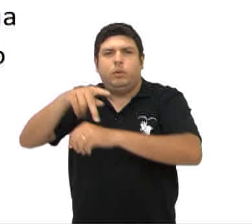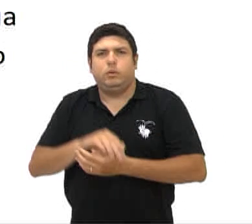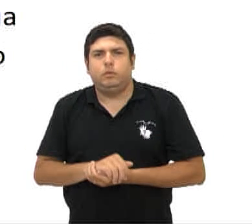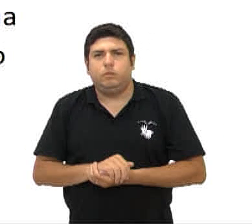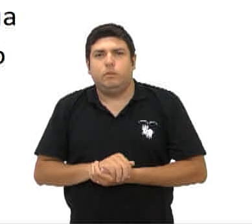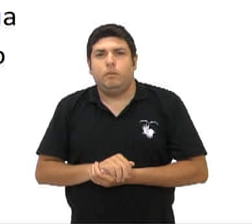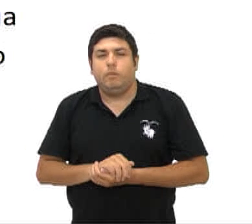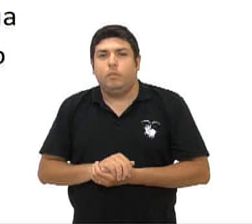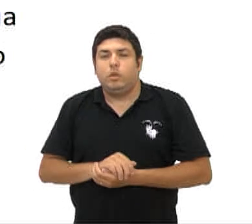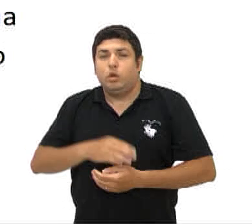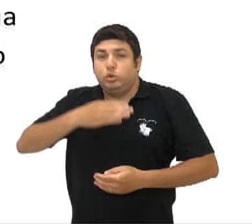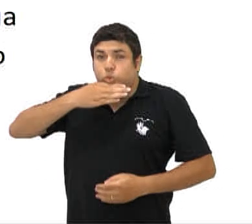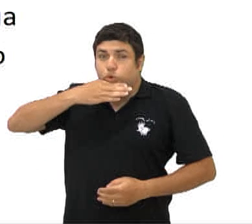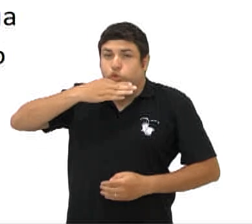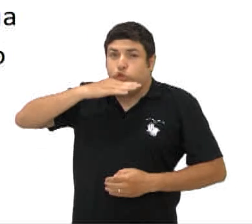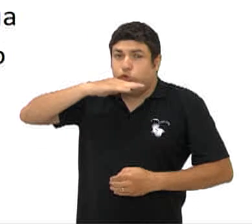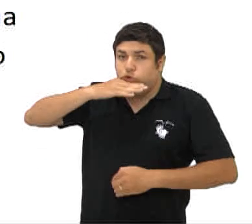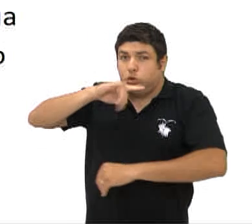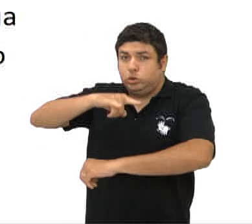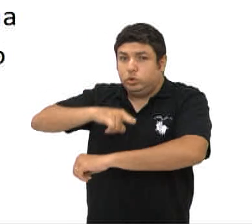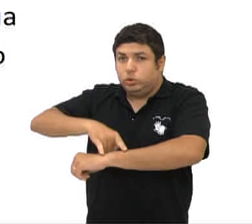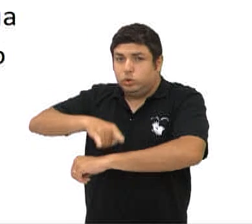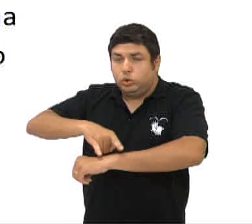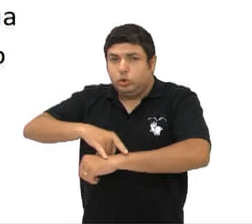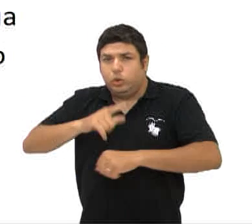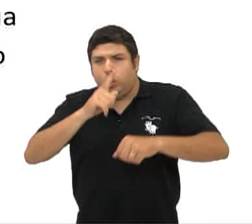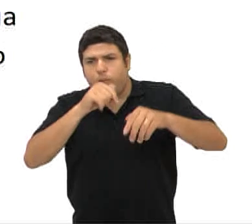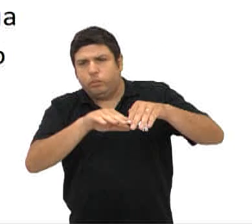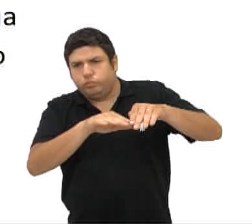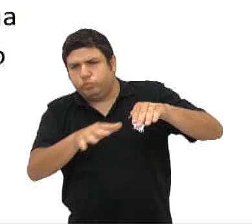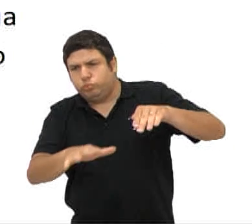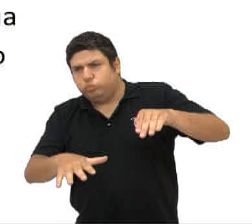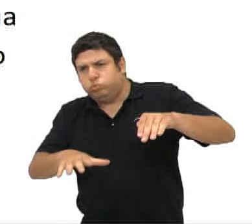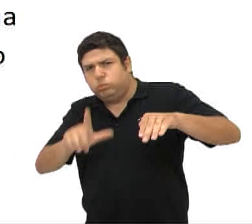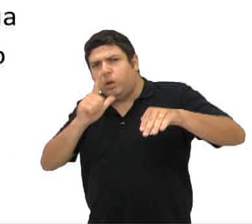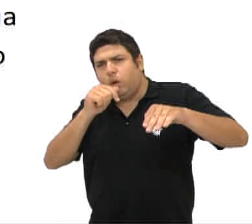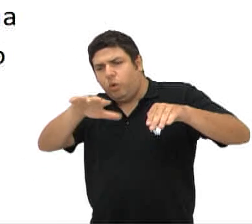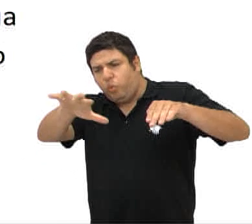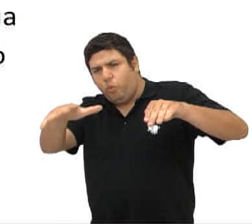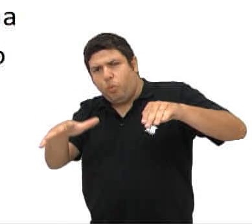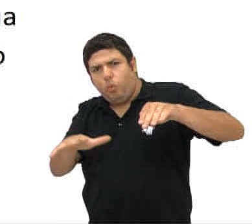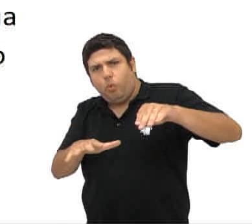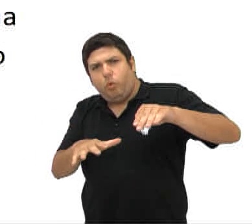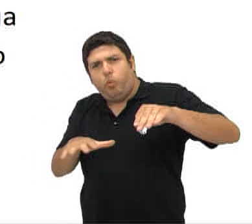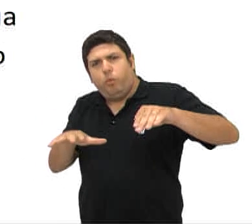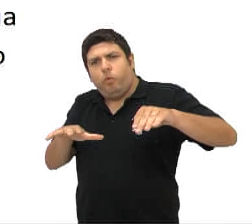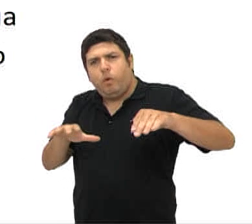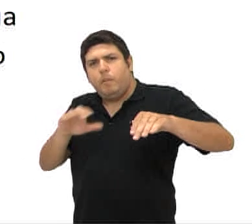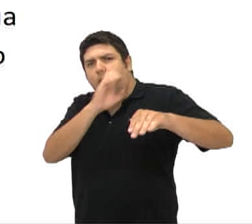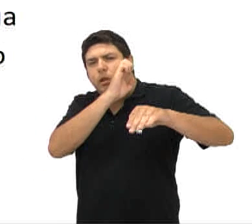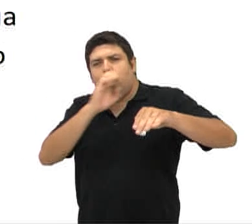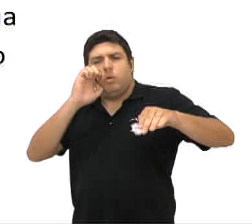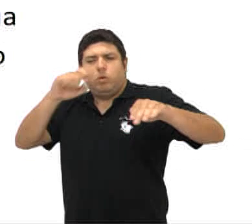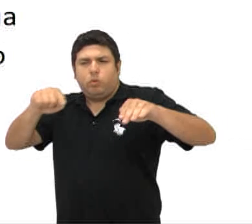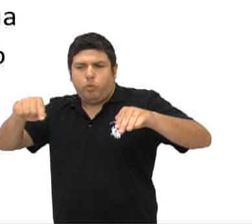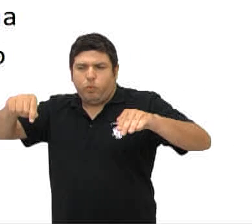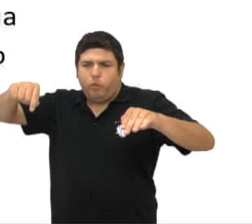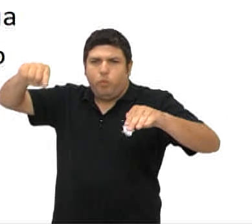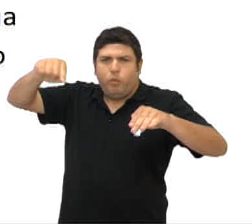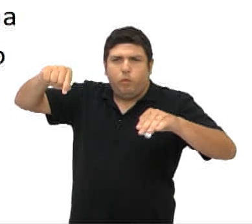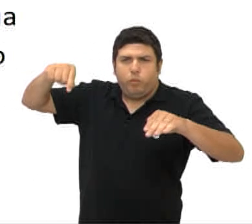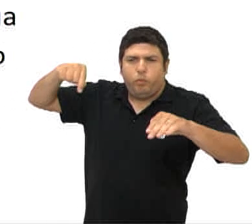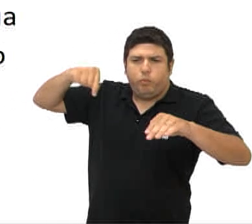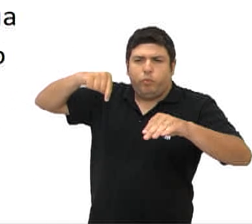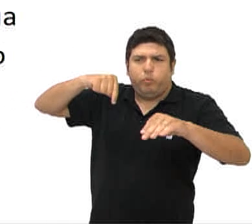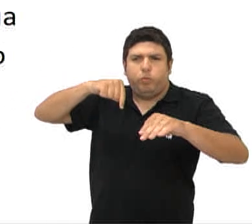de Fortaleza, por exemplo, cai no Atlântico e pega a corrente equatorial norte. De lá vai até o Caribe. Com sorte, segue